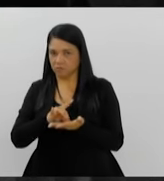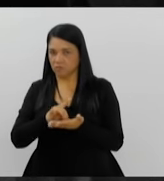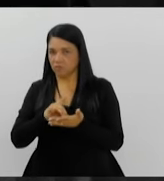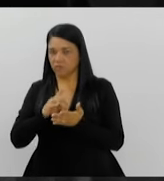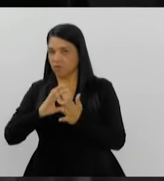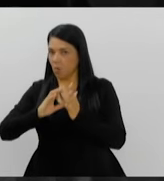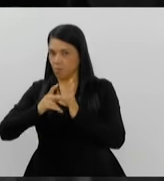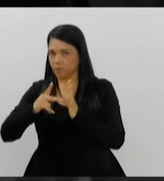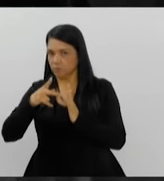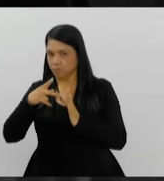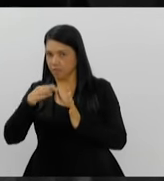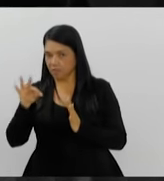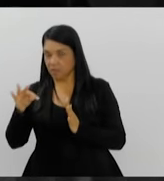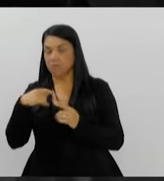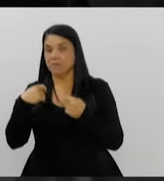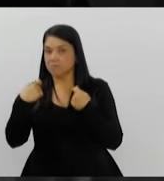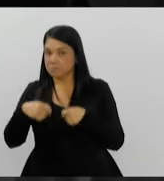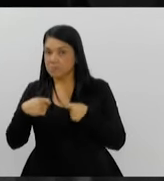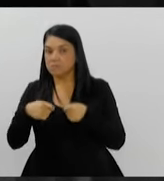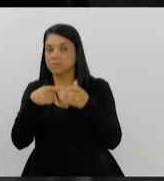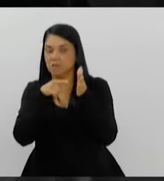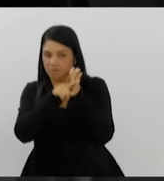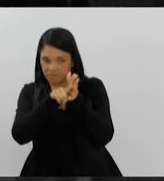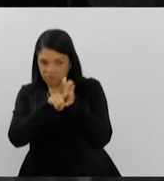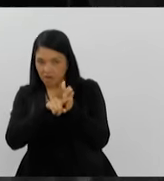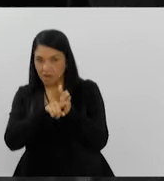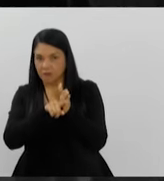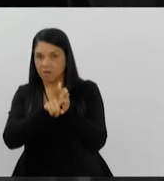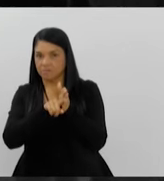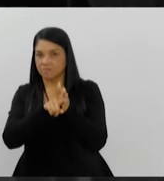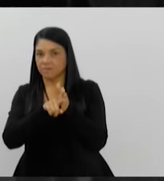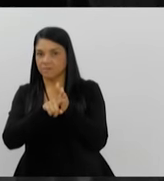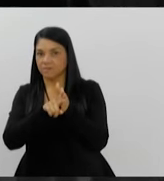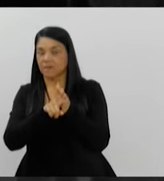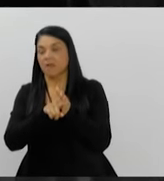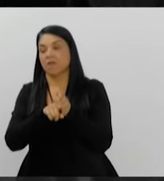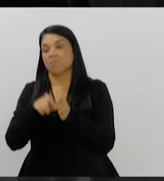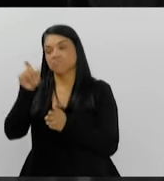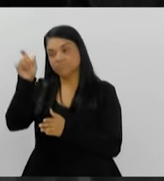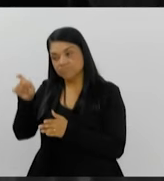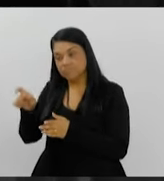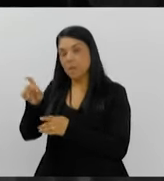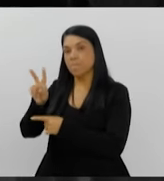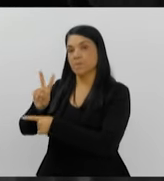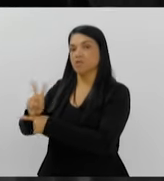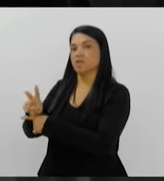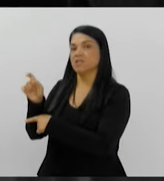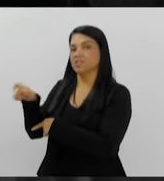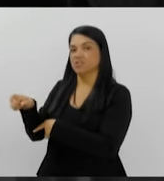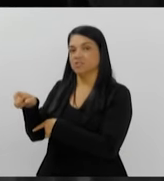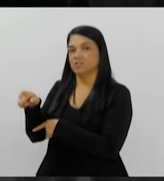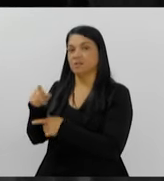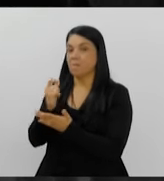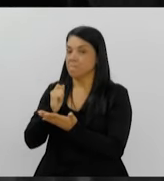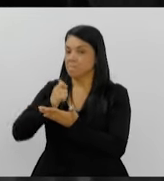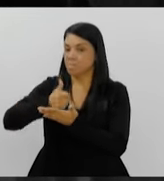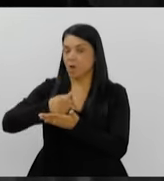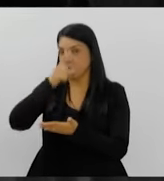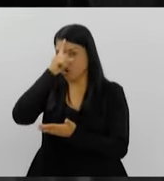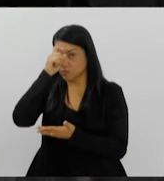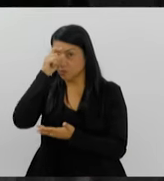trabalhadores não mas é necessário averiguar alguém dá Guarida a ele Alguém pagou o hospital que ele